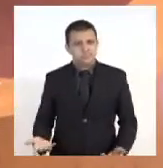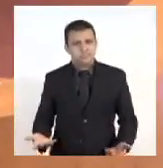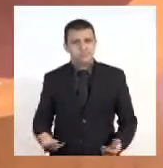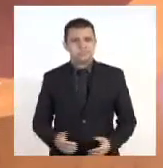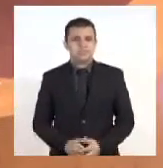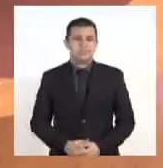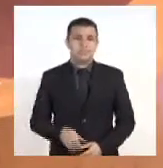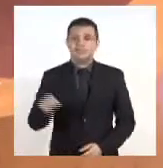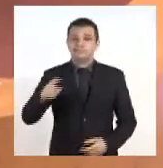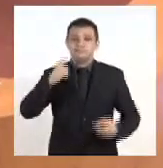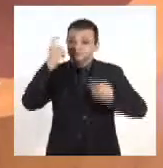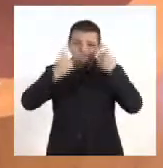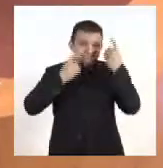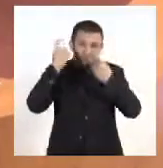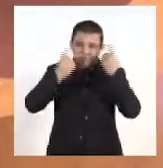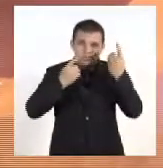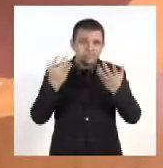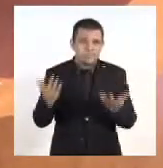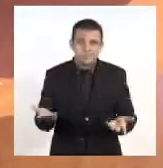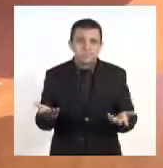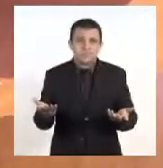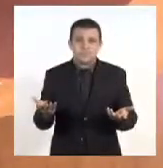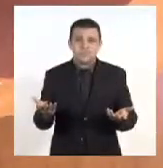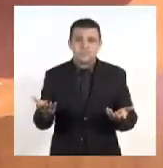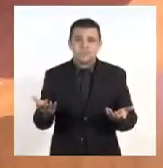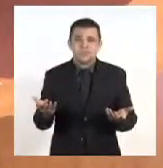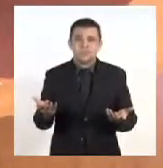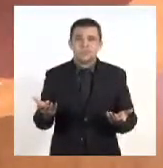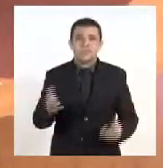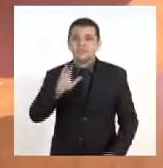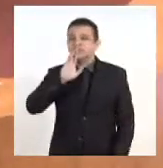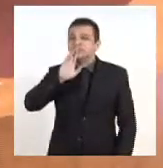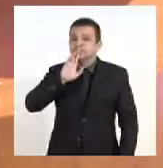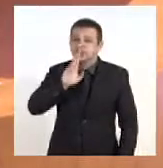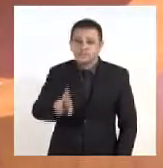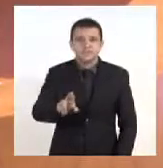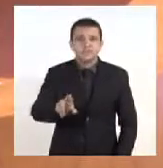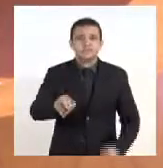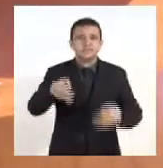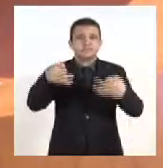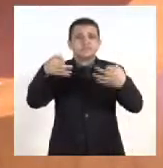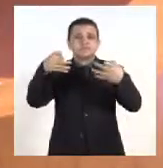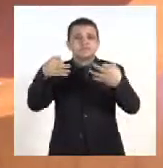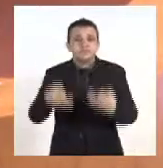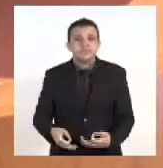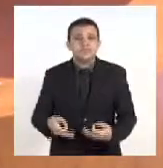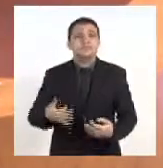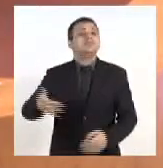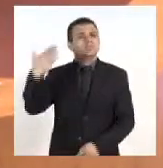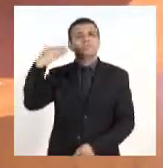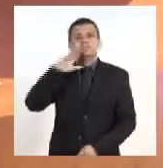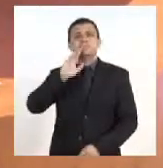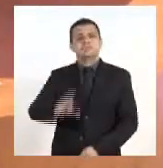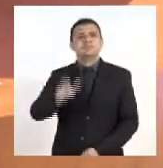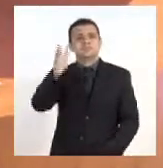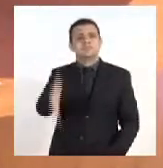estar preocupado em dar uma resposta que ele já tinha dado,